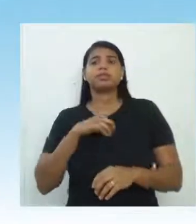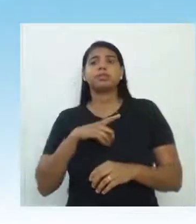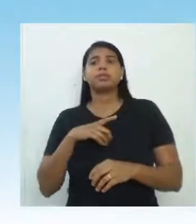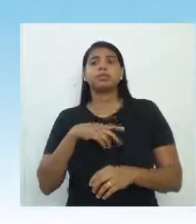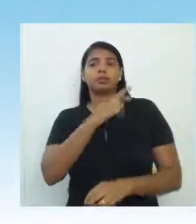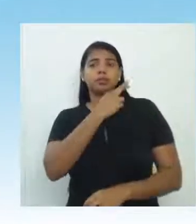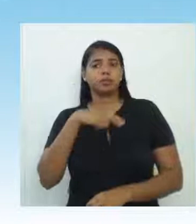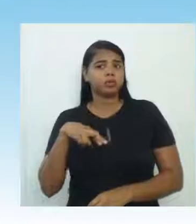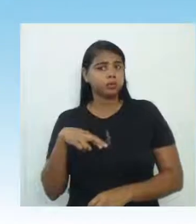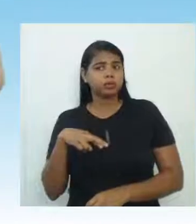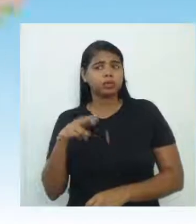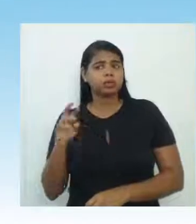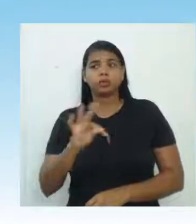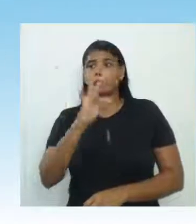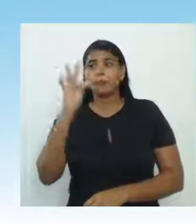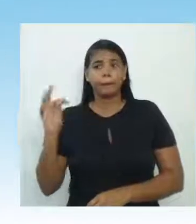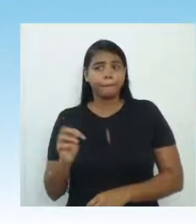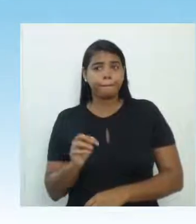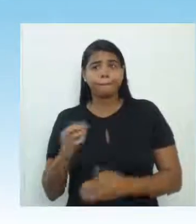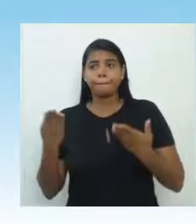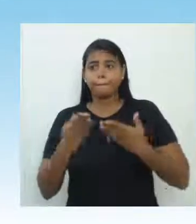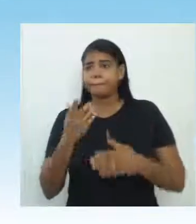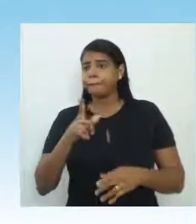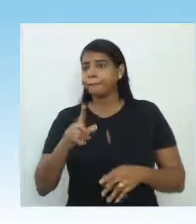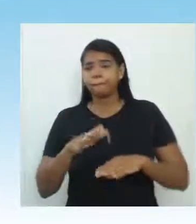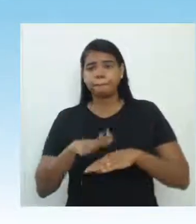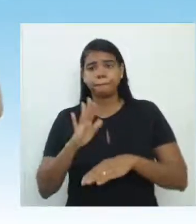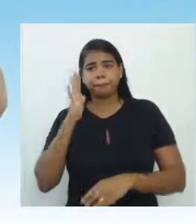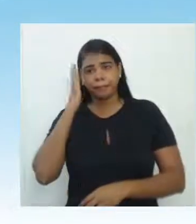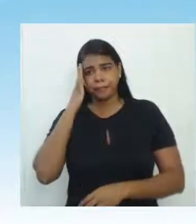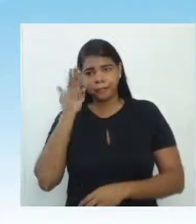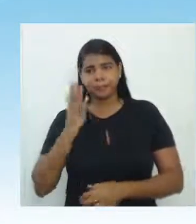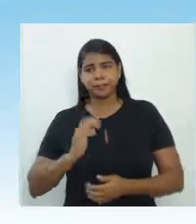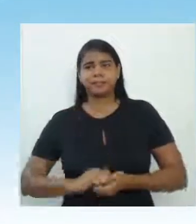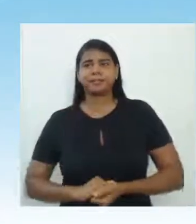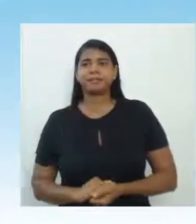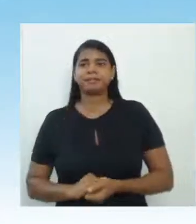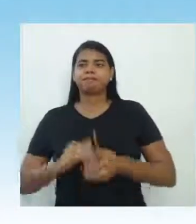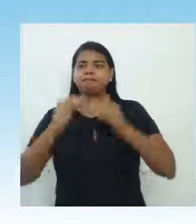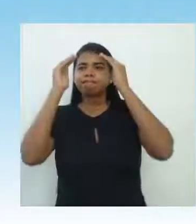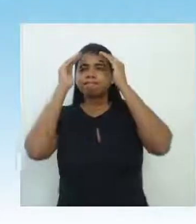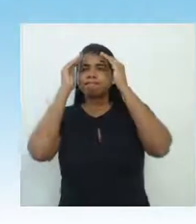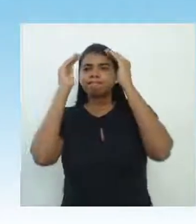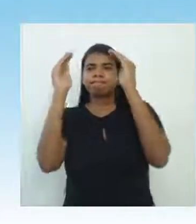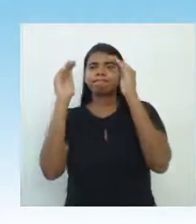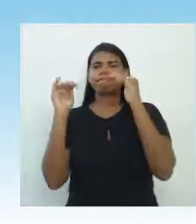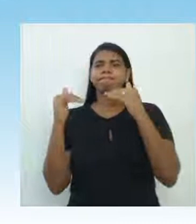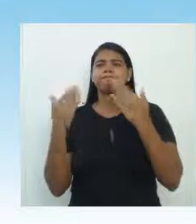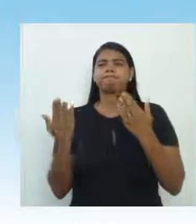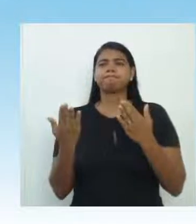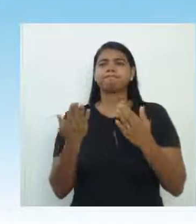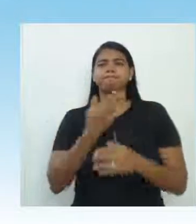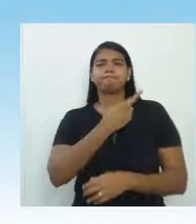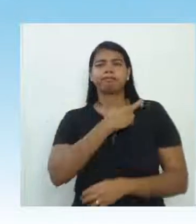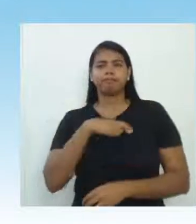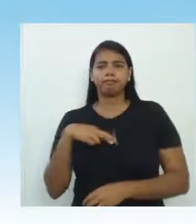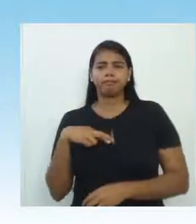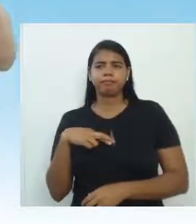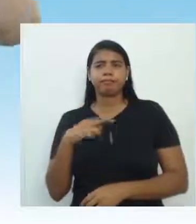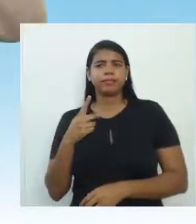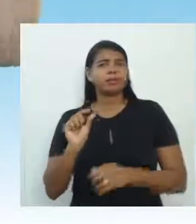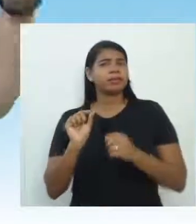oficial. O nosso Estado não tem uma religião oficial, certo? Ele respeita todas as religiões e não